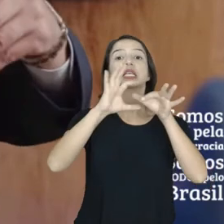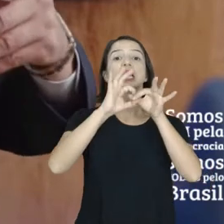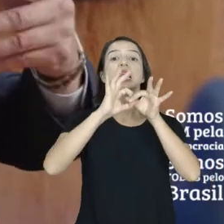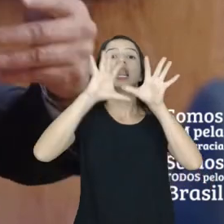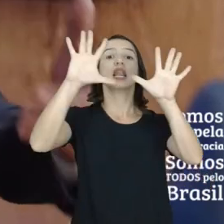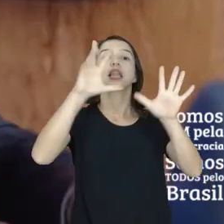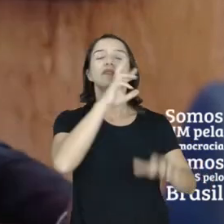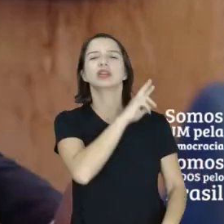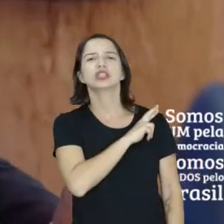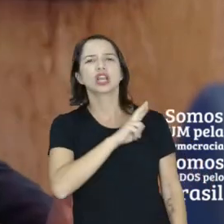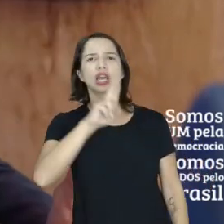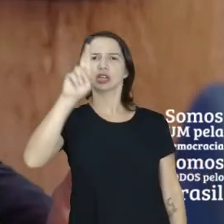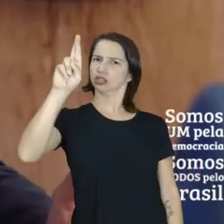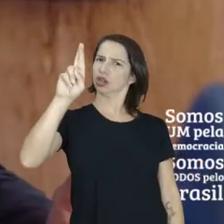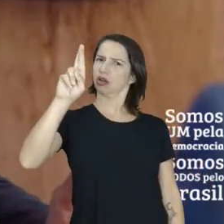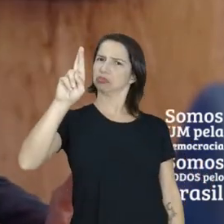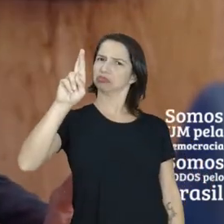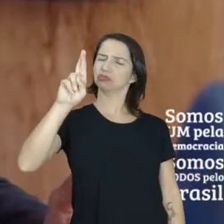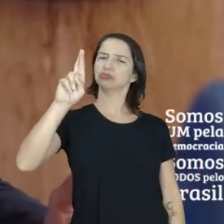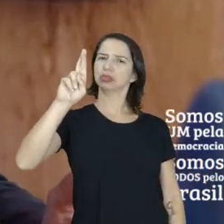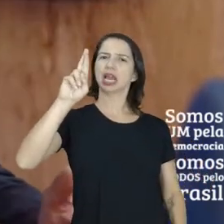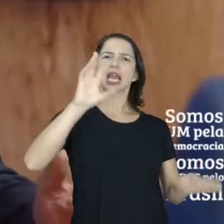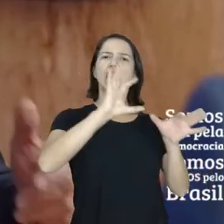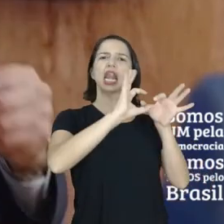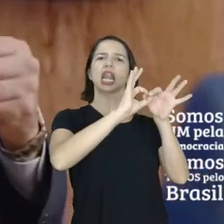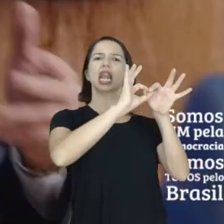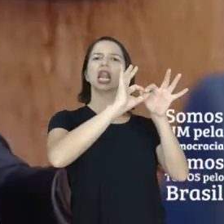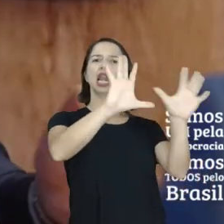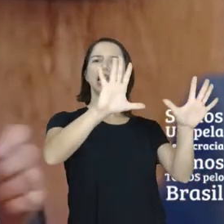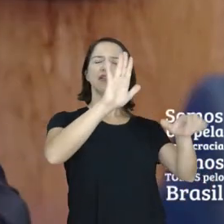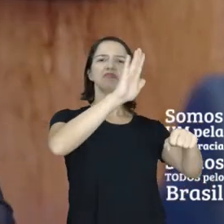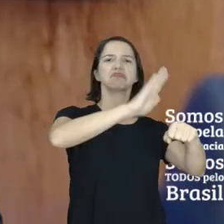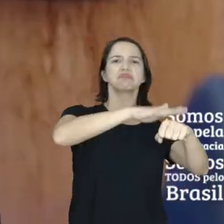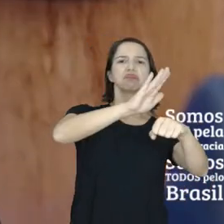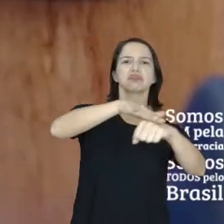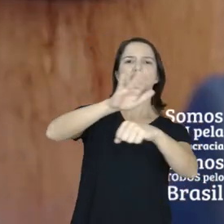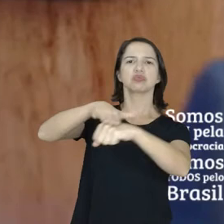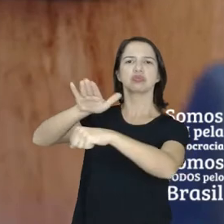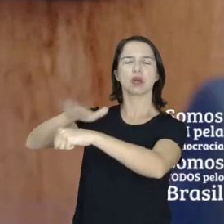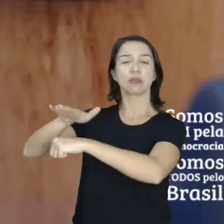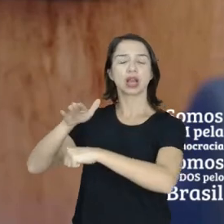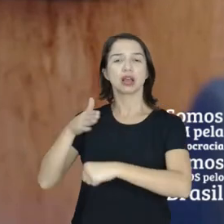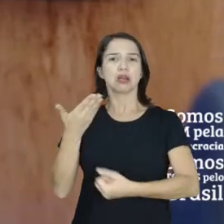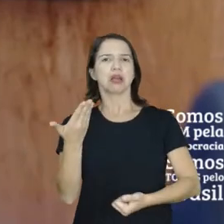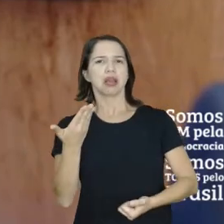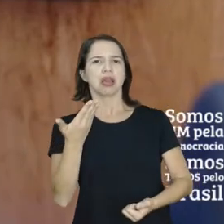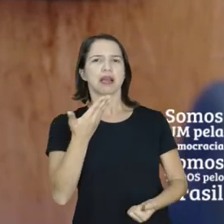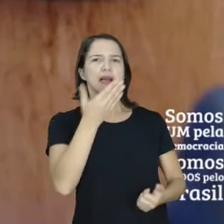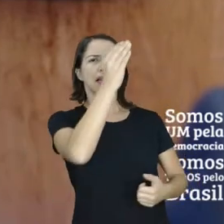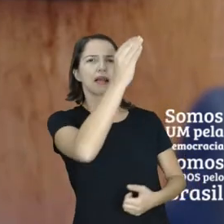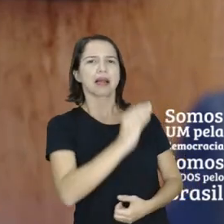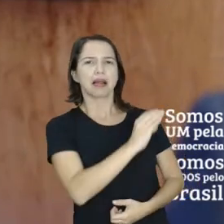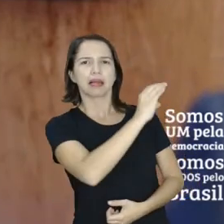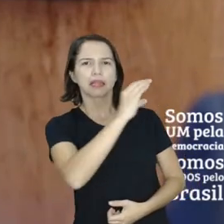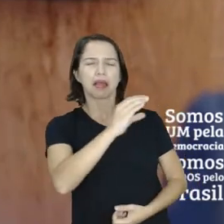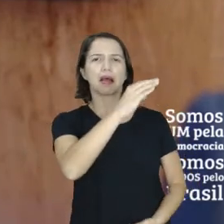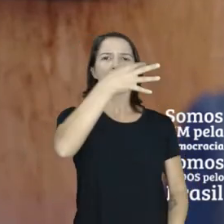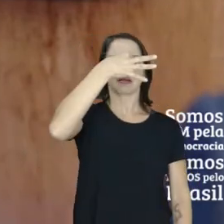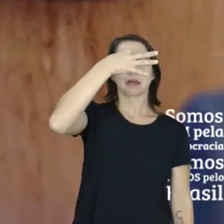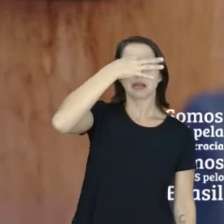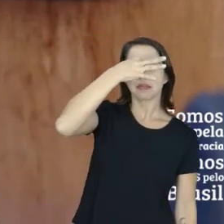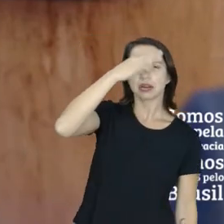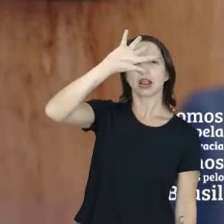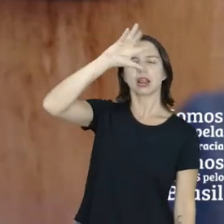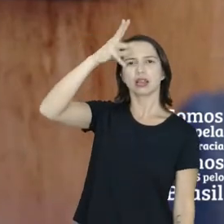evangélico, outro é comunidade judaica, outro é árabe, espírita,